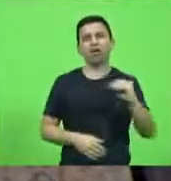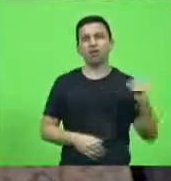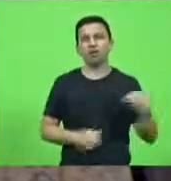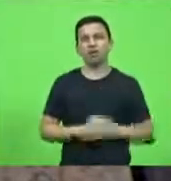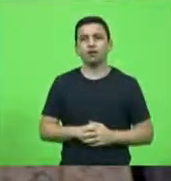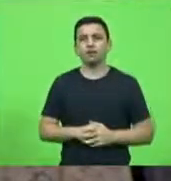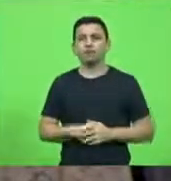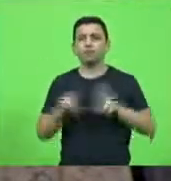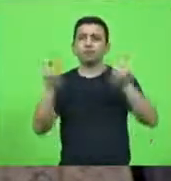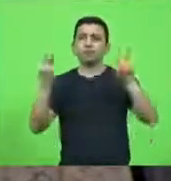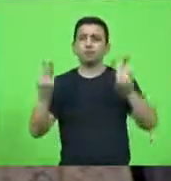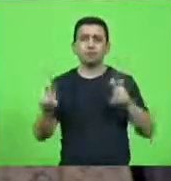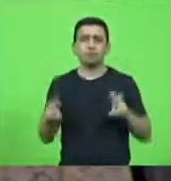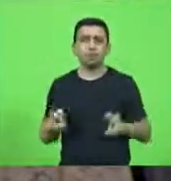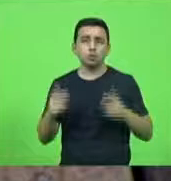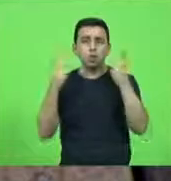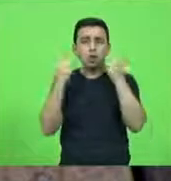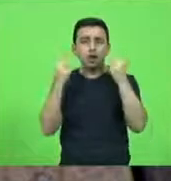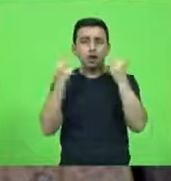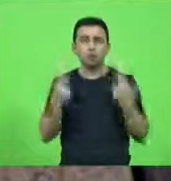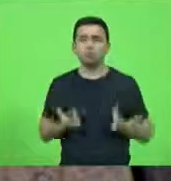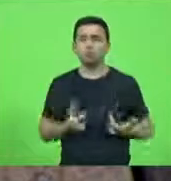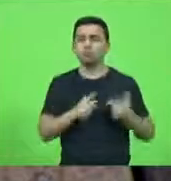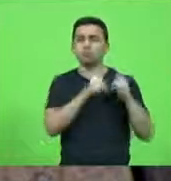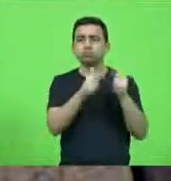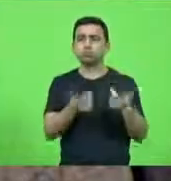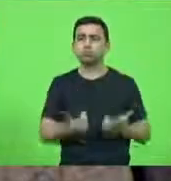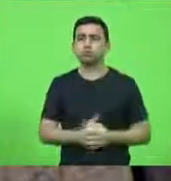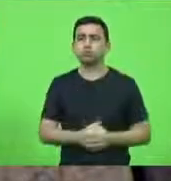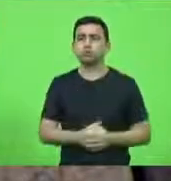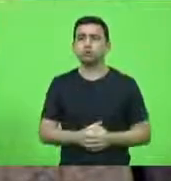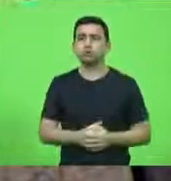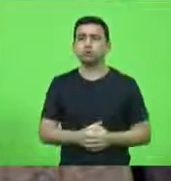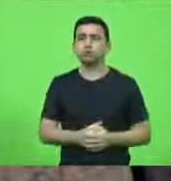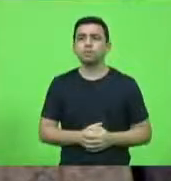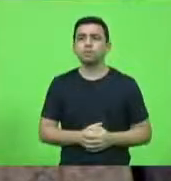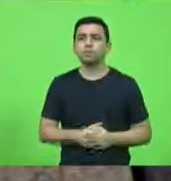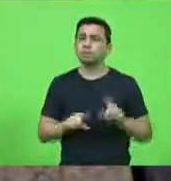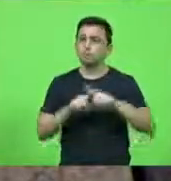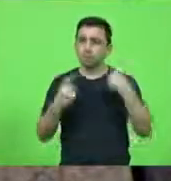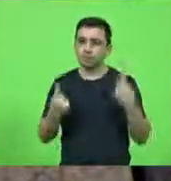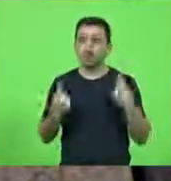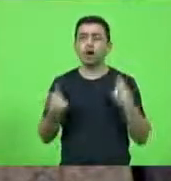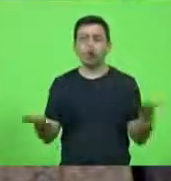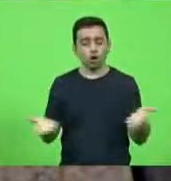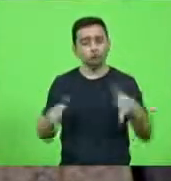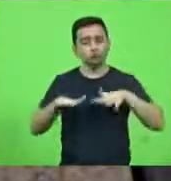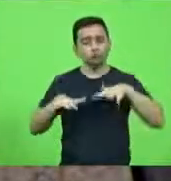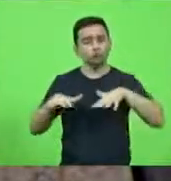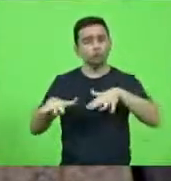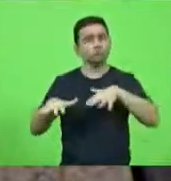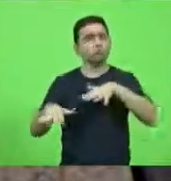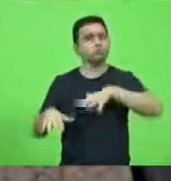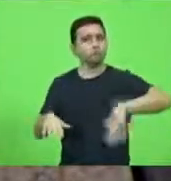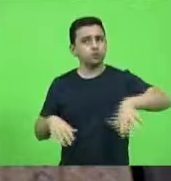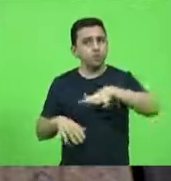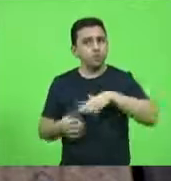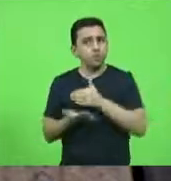conteúdos, matérias que são naturais nossos. E agora, vamos começar aqui uma movimentação para que